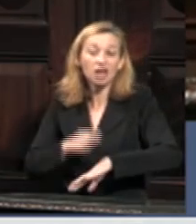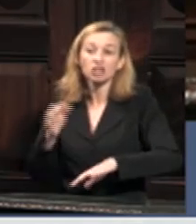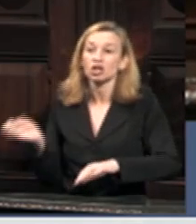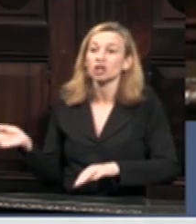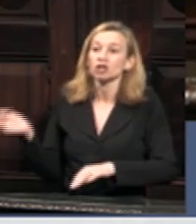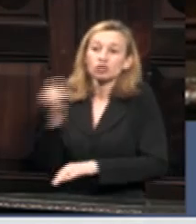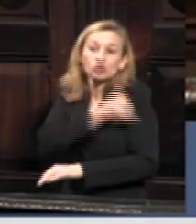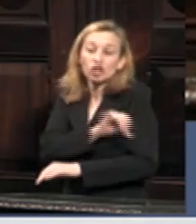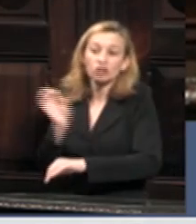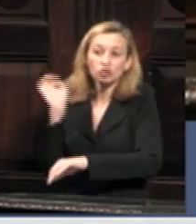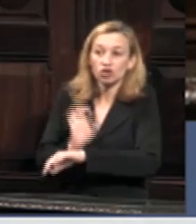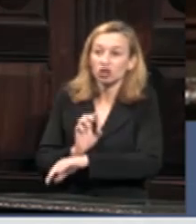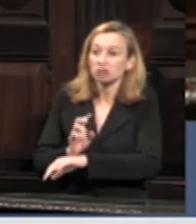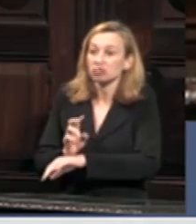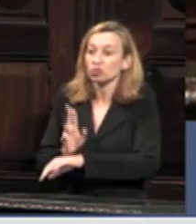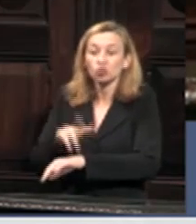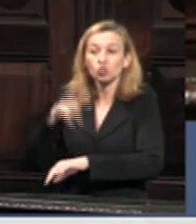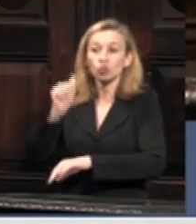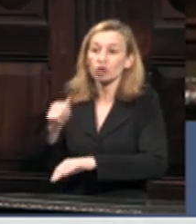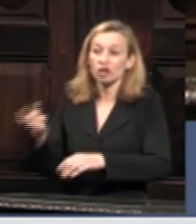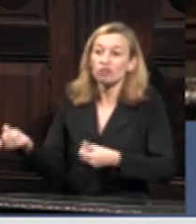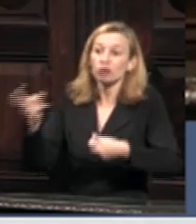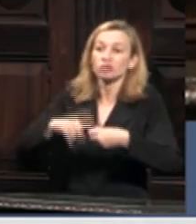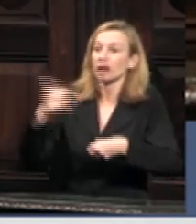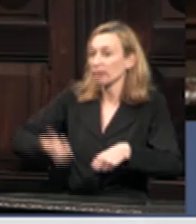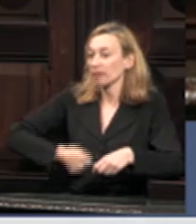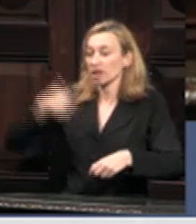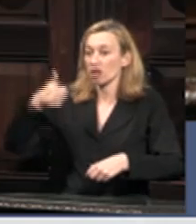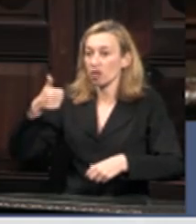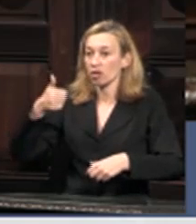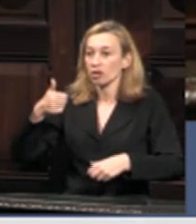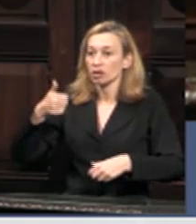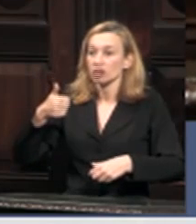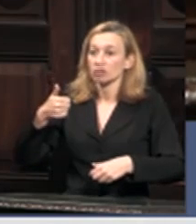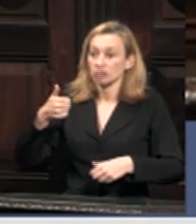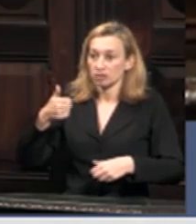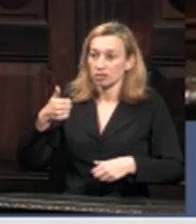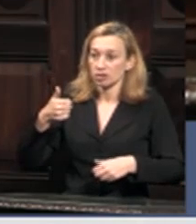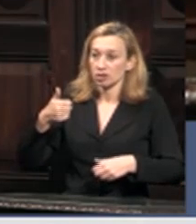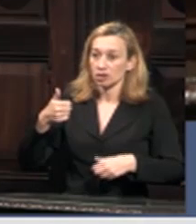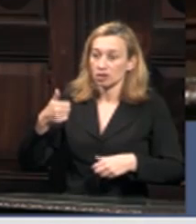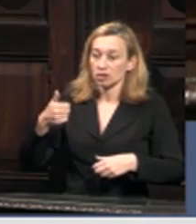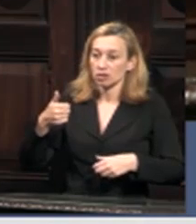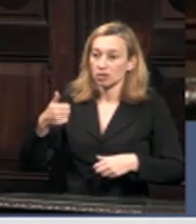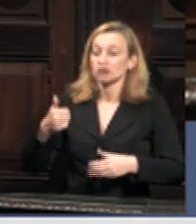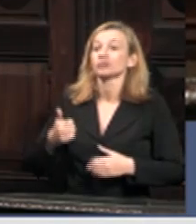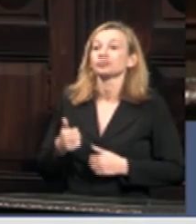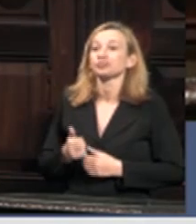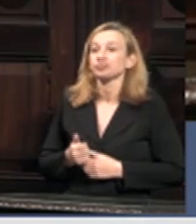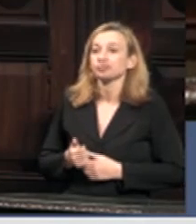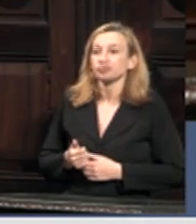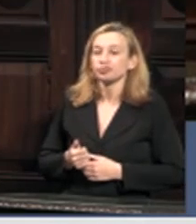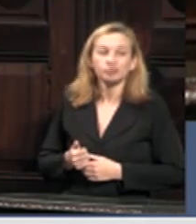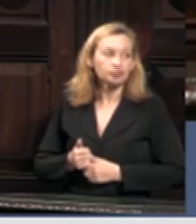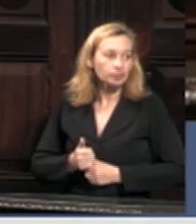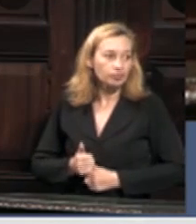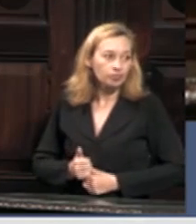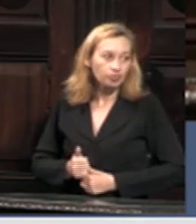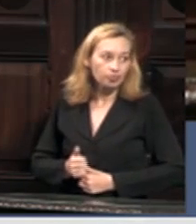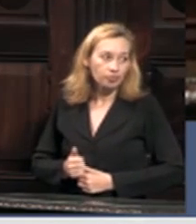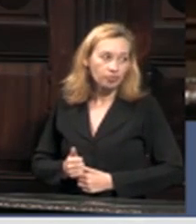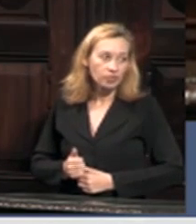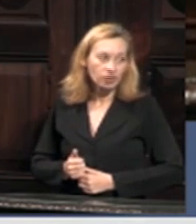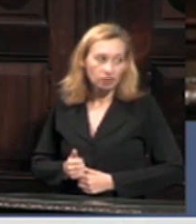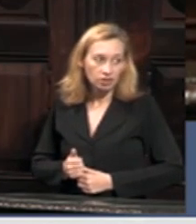não tolerará mais uma administração que siga nos direcionando para o descaminho e para, enfim,